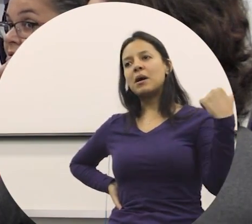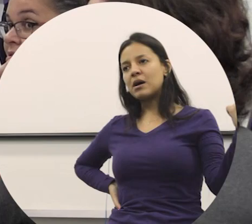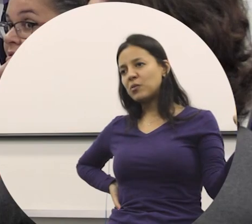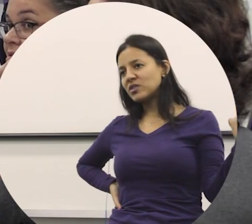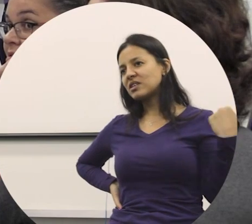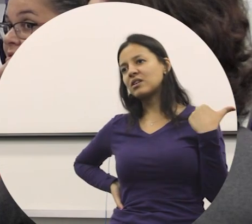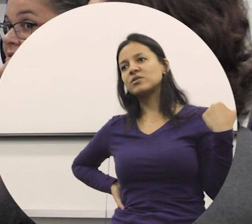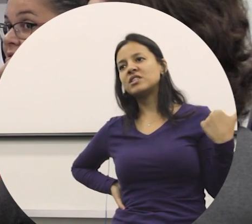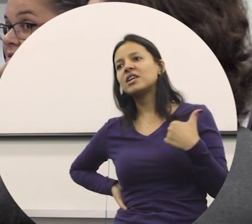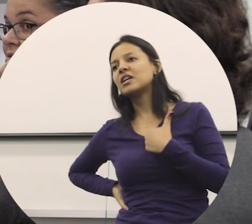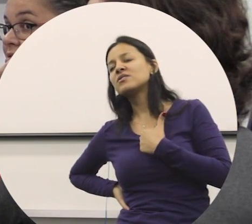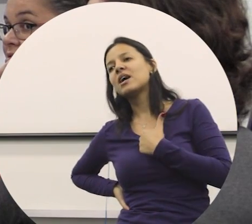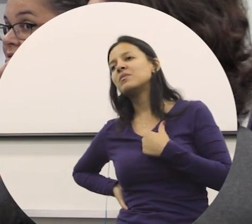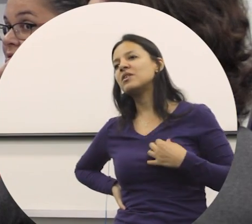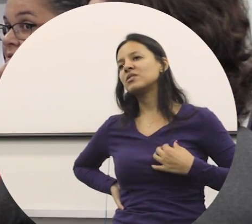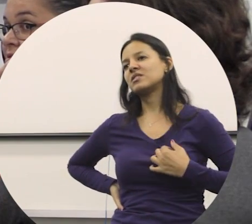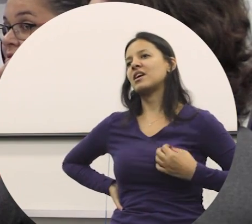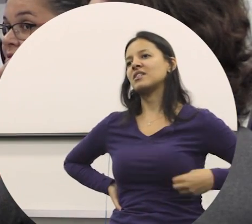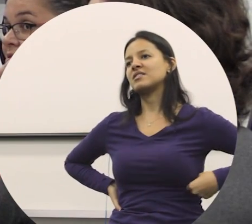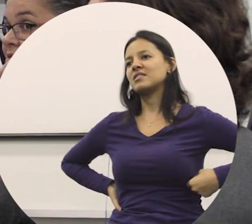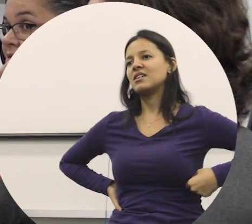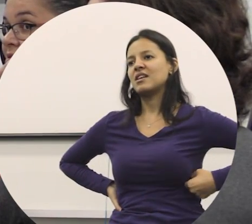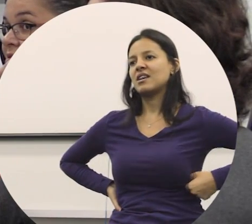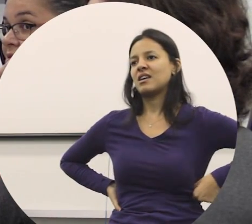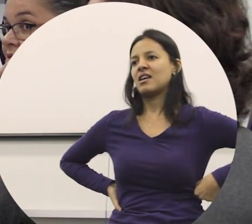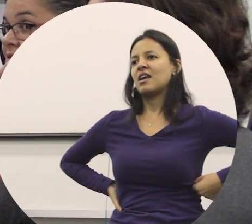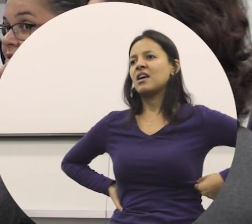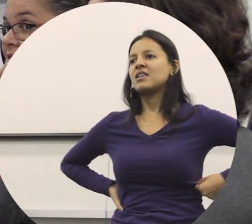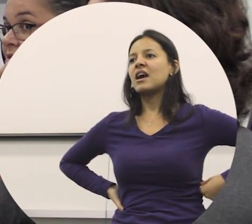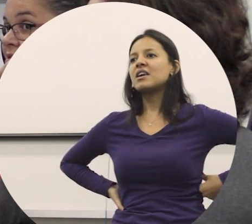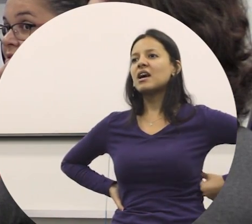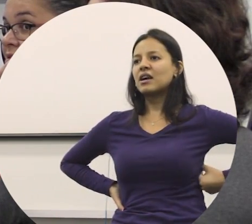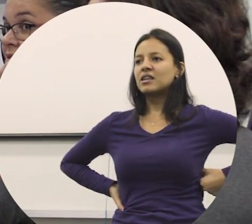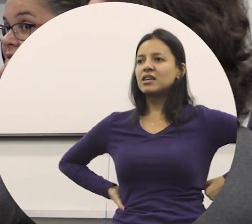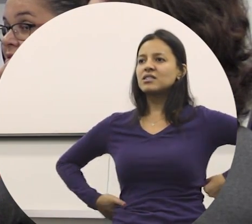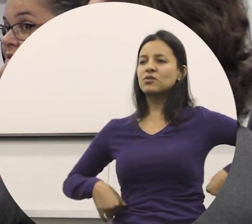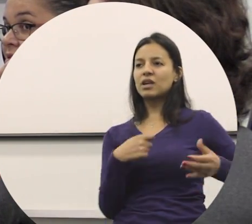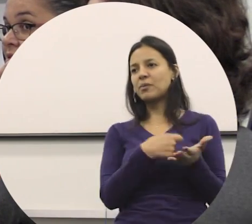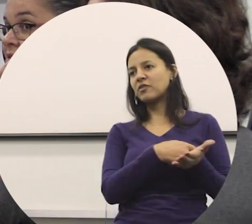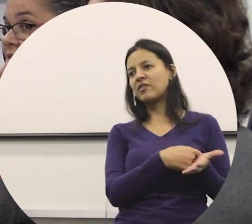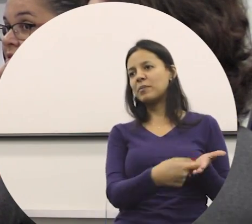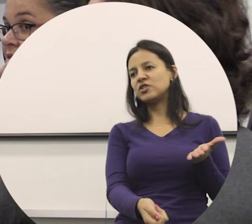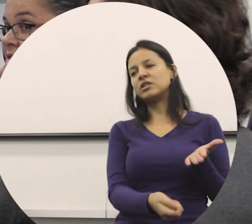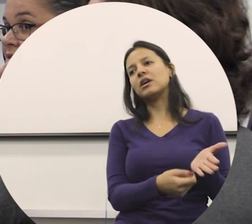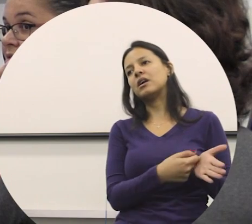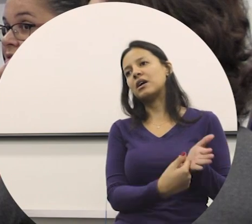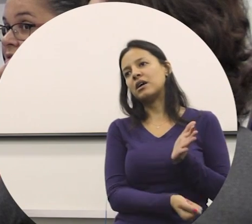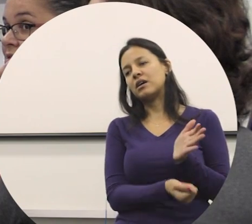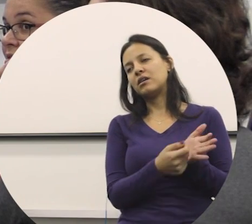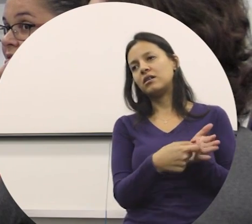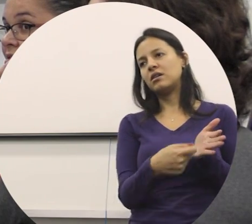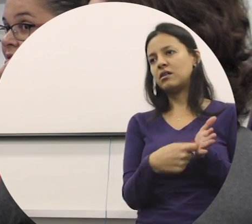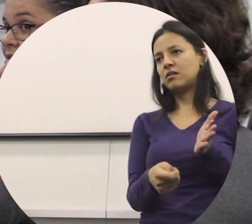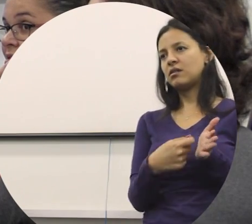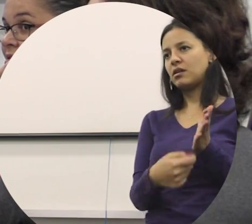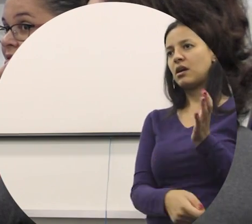Então, a moça da cozinha, ela não sabe língua de sinais. E aí a criança, quando ela vai pedir